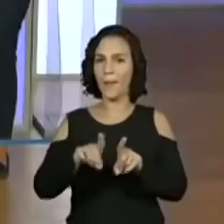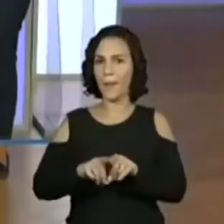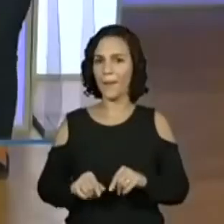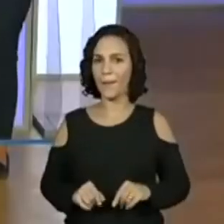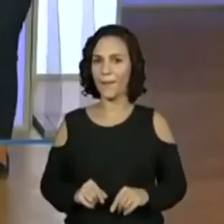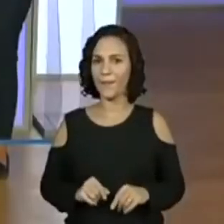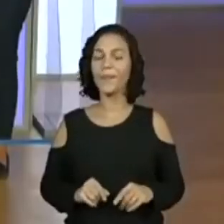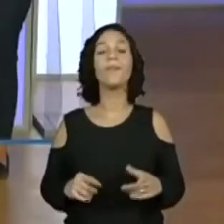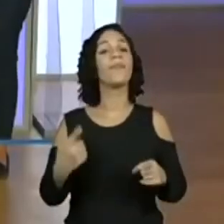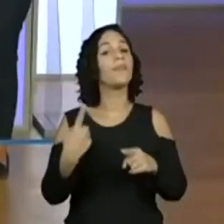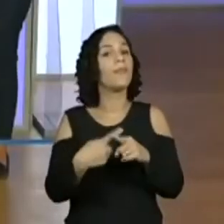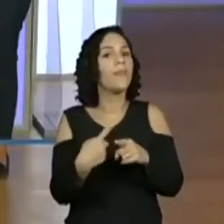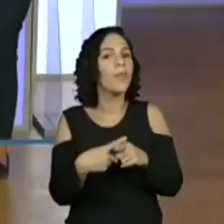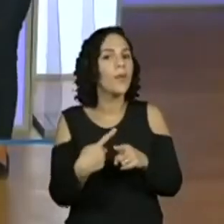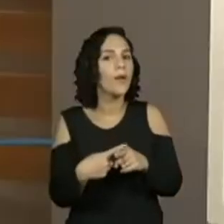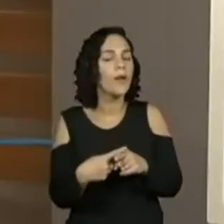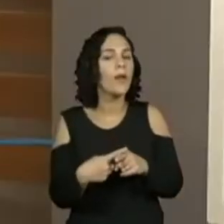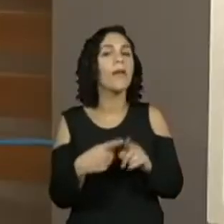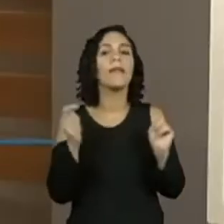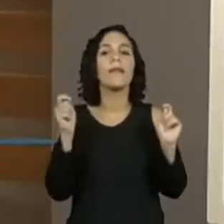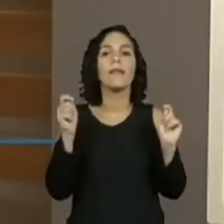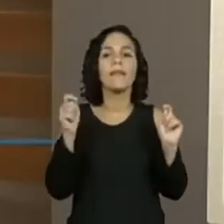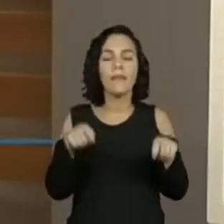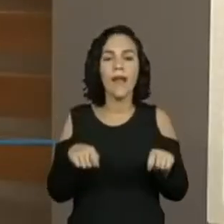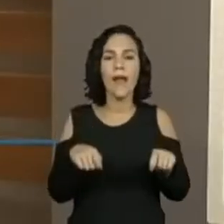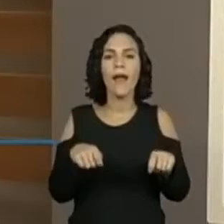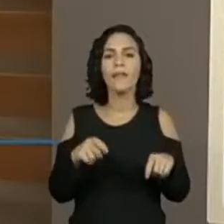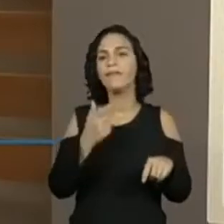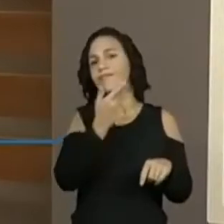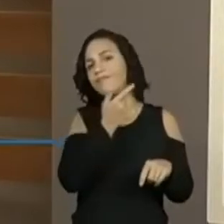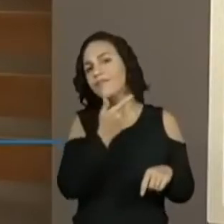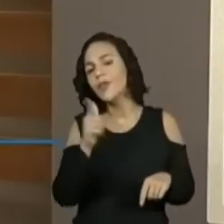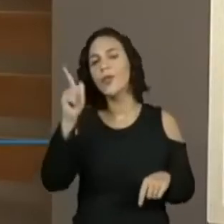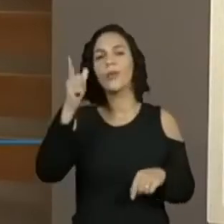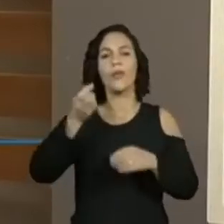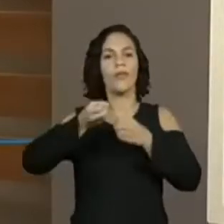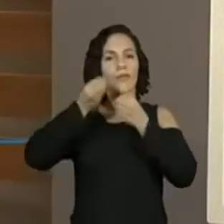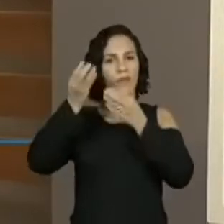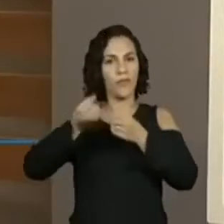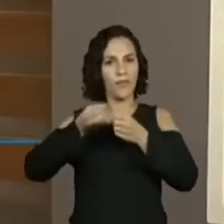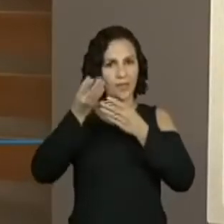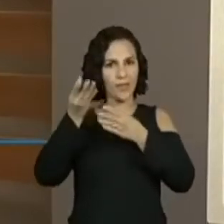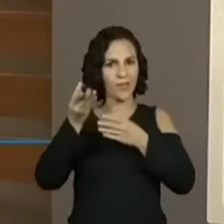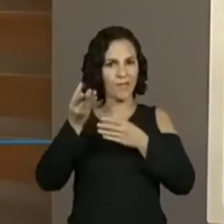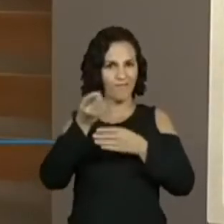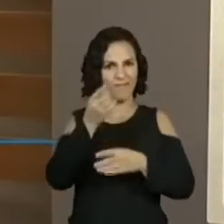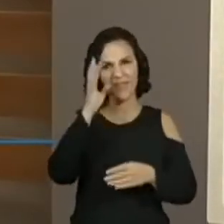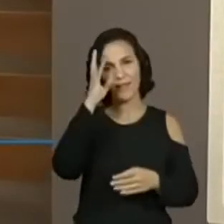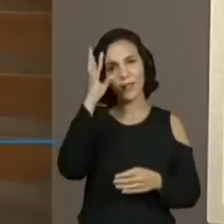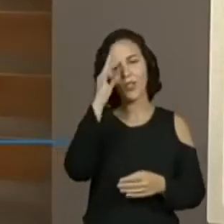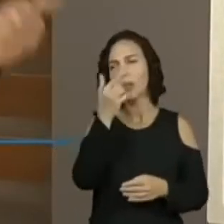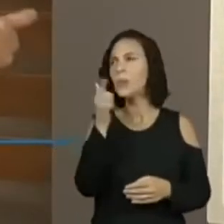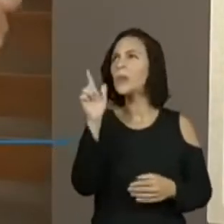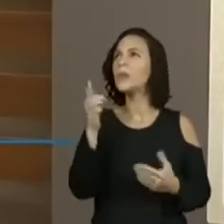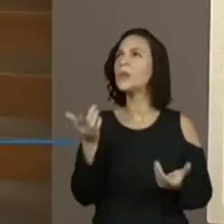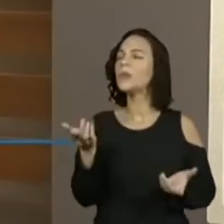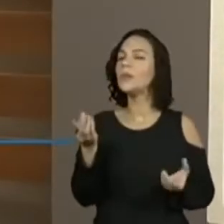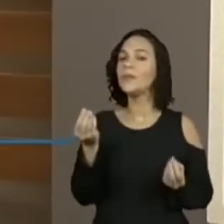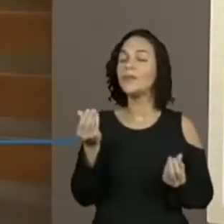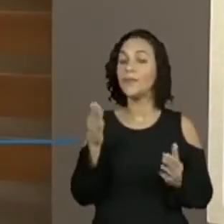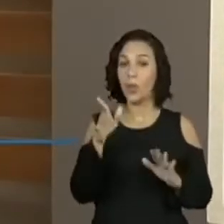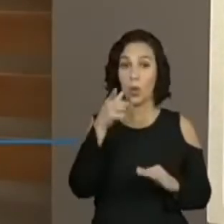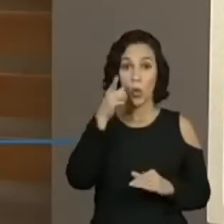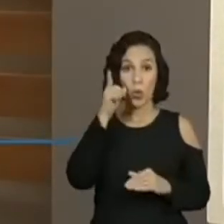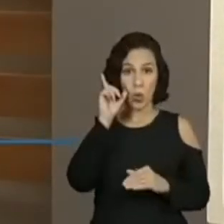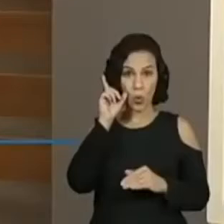eles, porque uma legenda pode também trazer outro tipo de informação. Será que vocês têm ideia de outra forma? Porque ontem nós